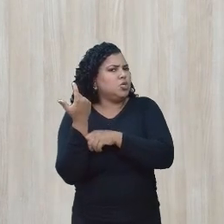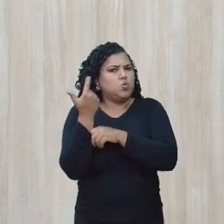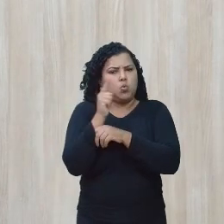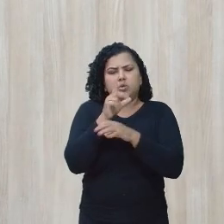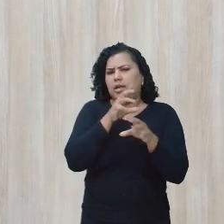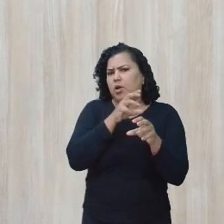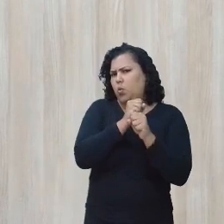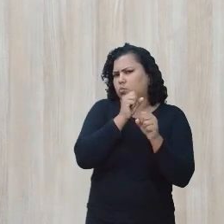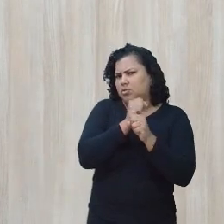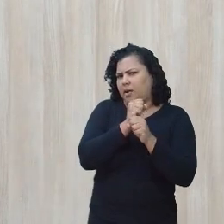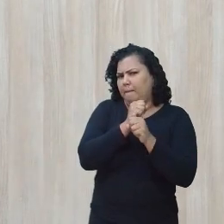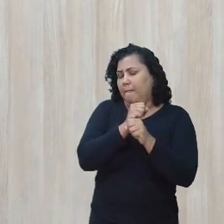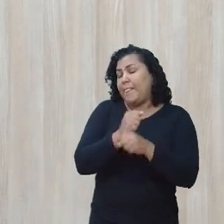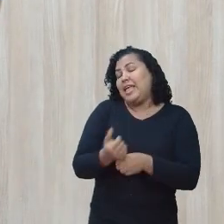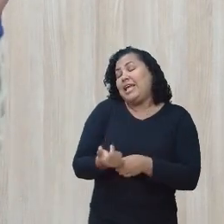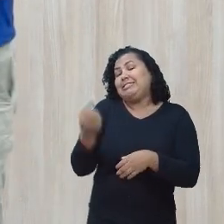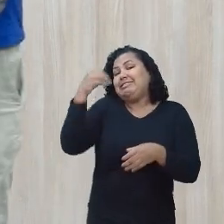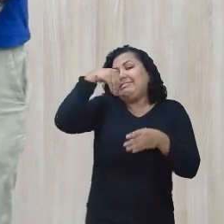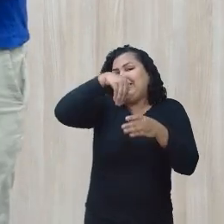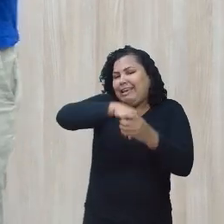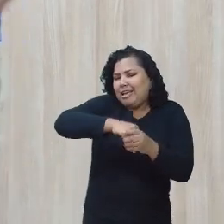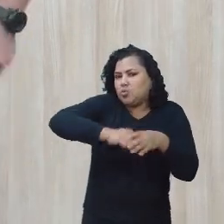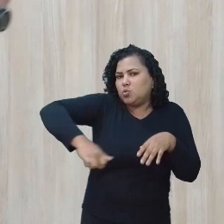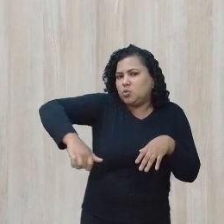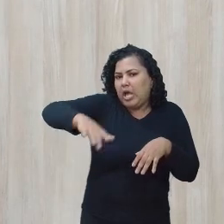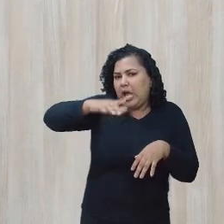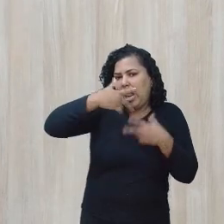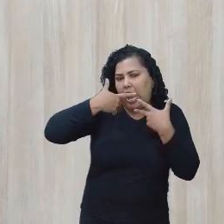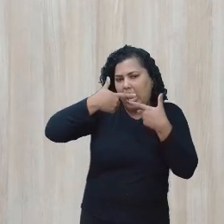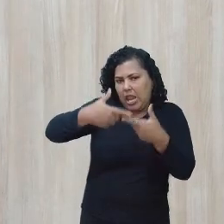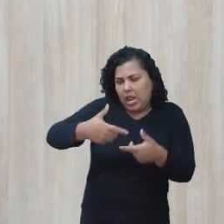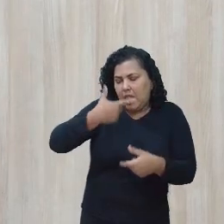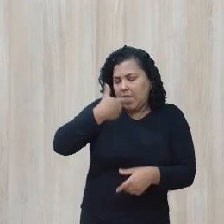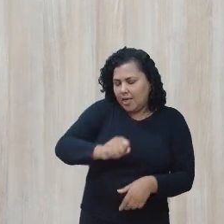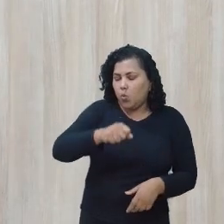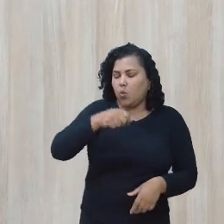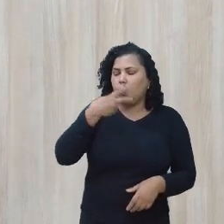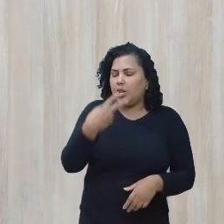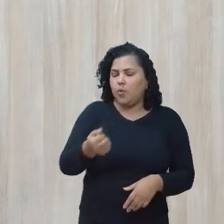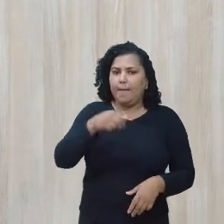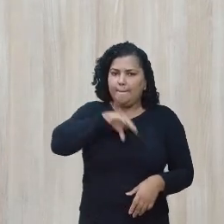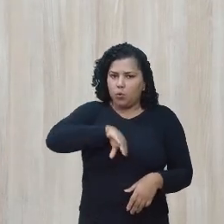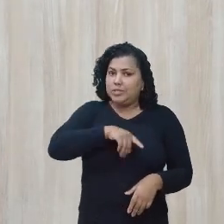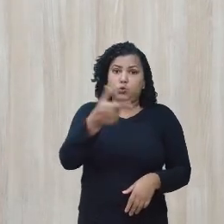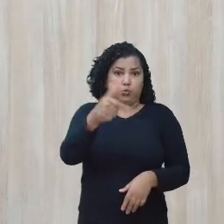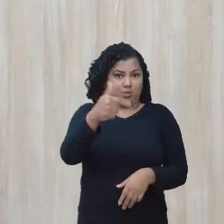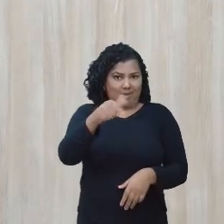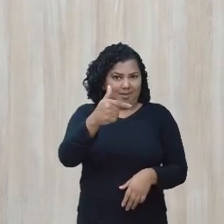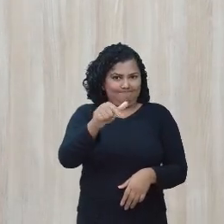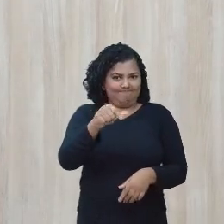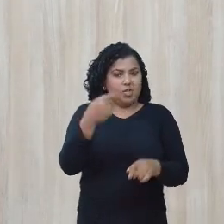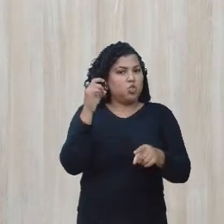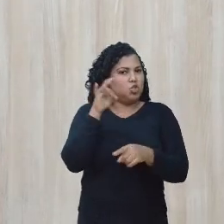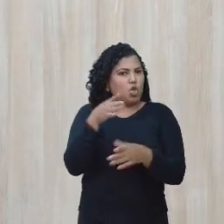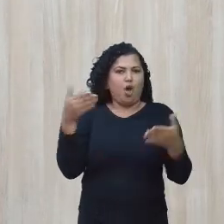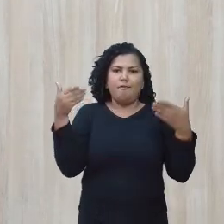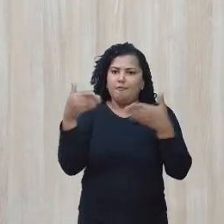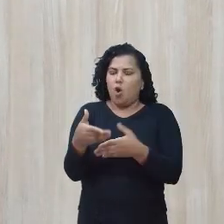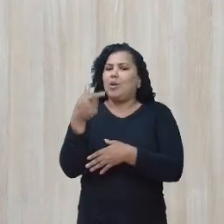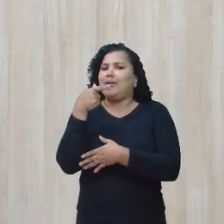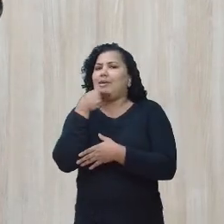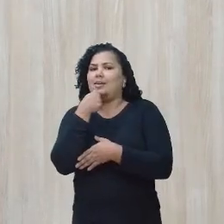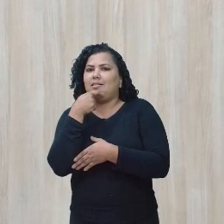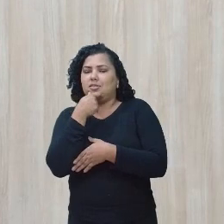em língua portuguesa, certo? Mas a gente tem que se acostumar com esses fenômenos que não tem em português, porque aí